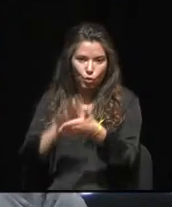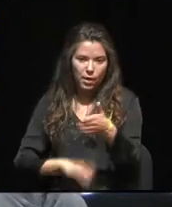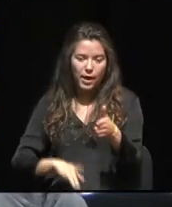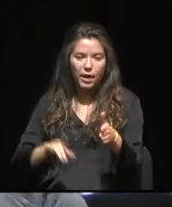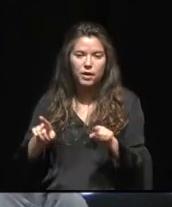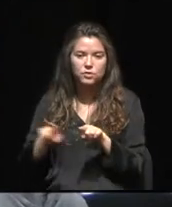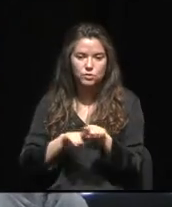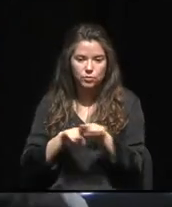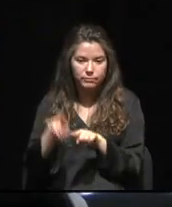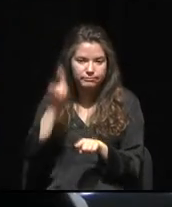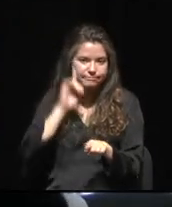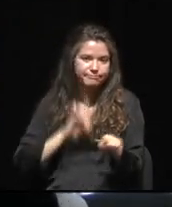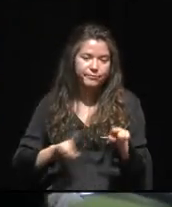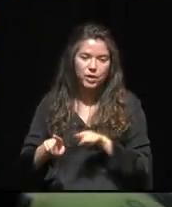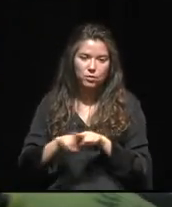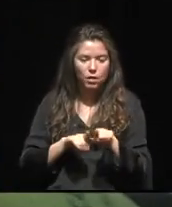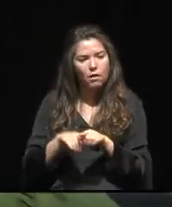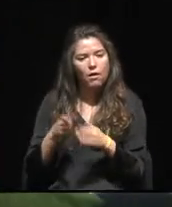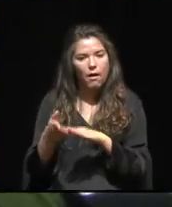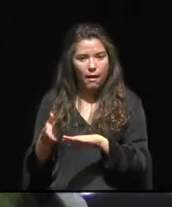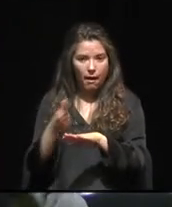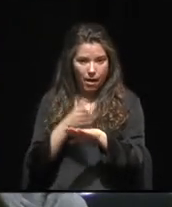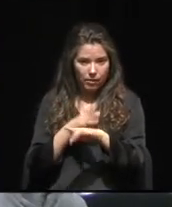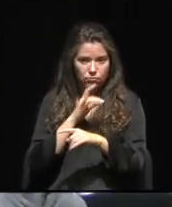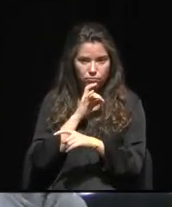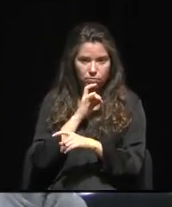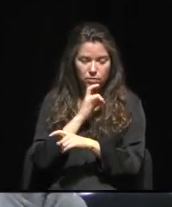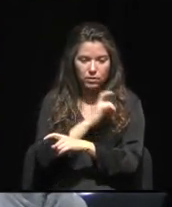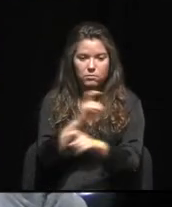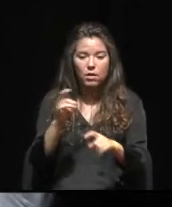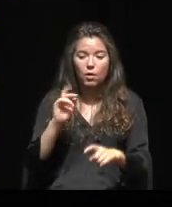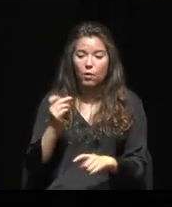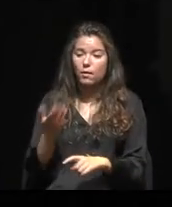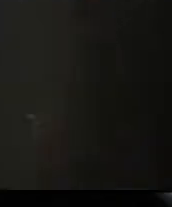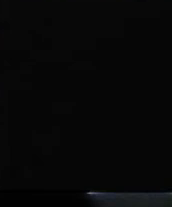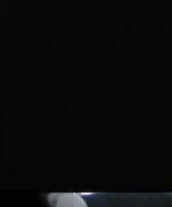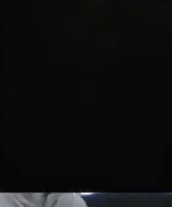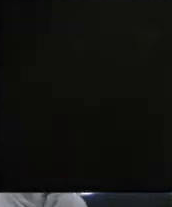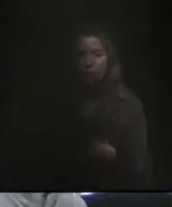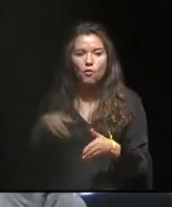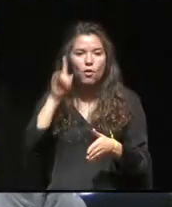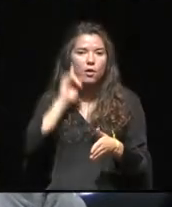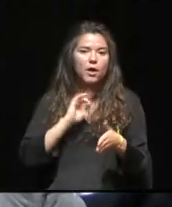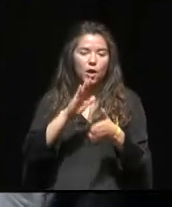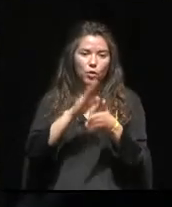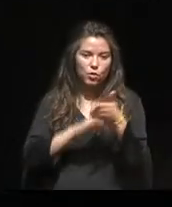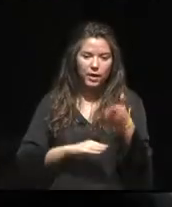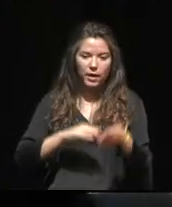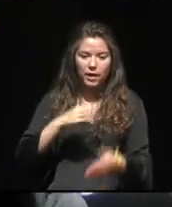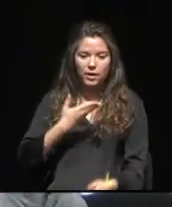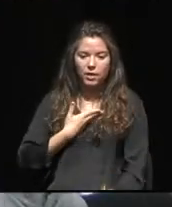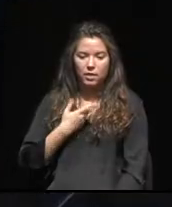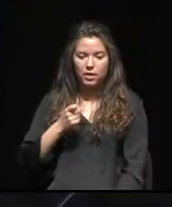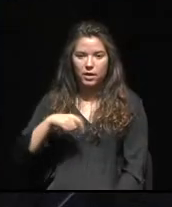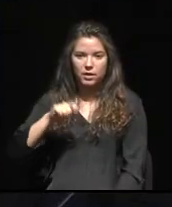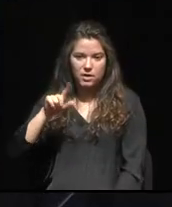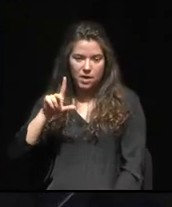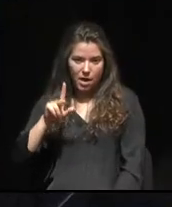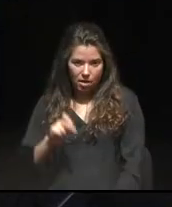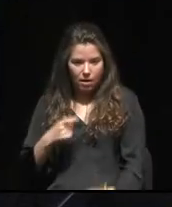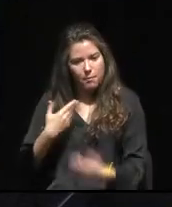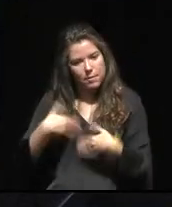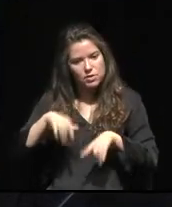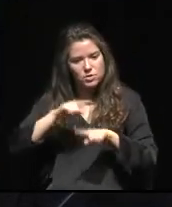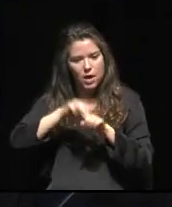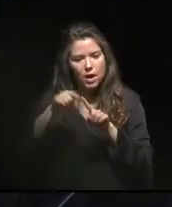deputadas antes de mais era Para sinalizar que o ano passado foi a vez da minha colega Daniela serralha mas este ano apresentarei eu a